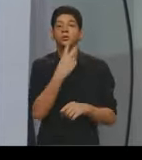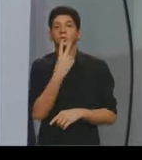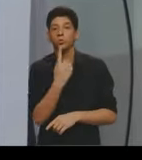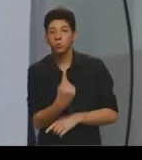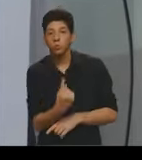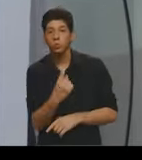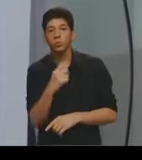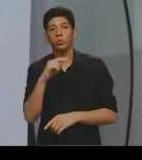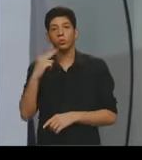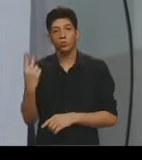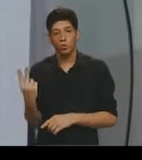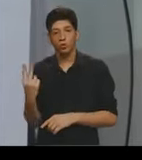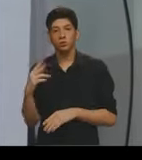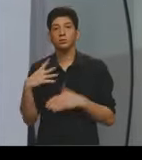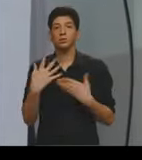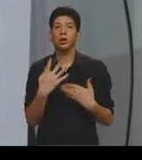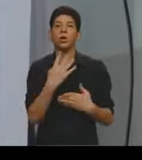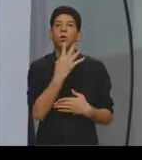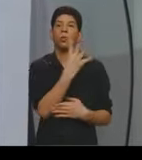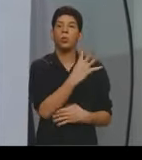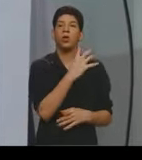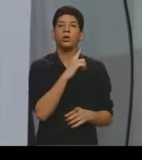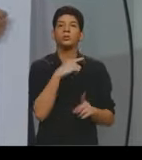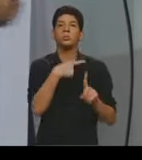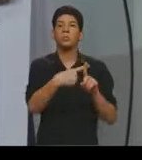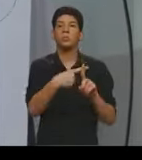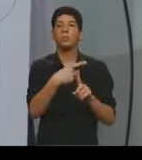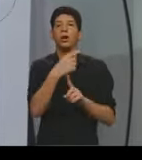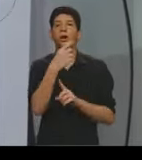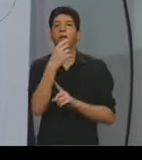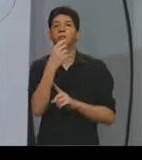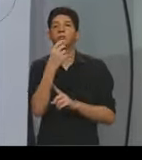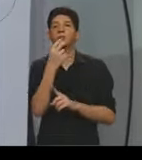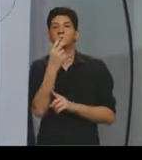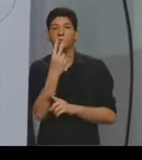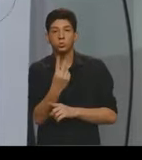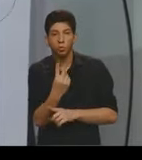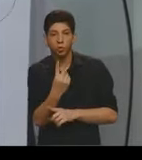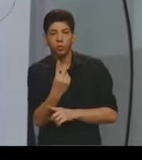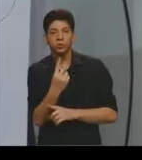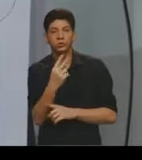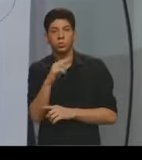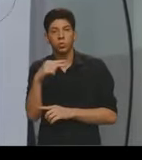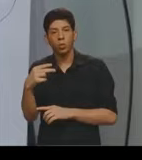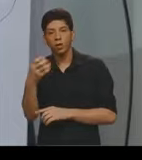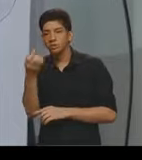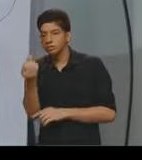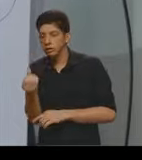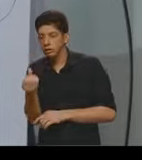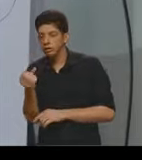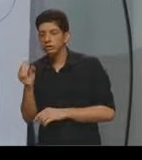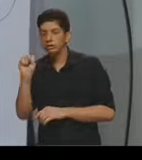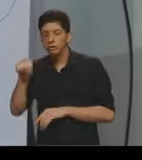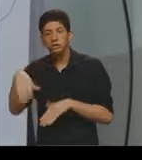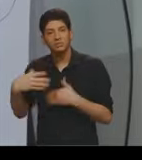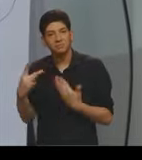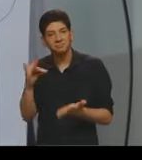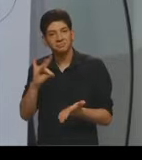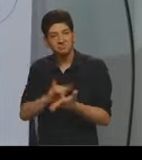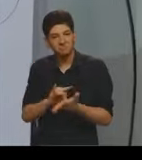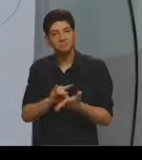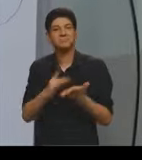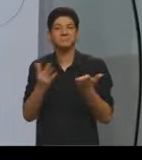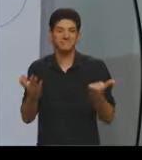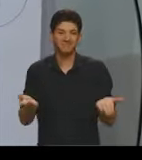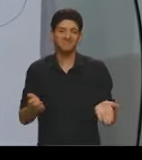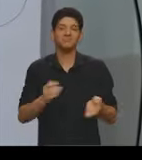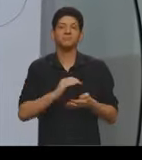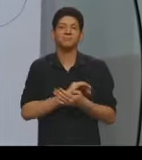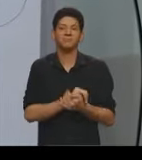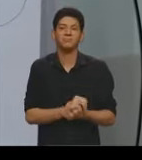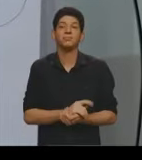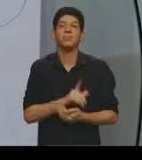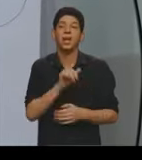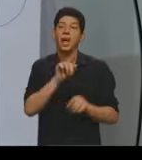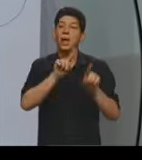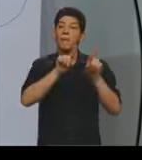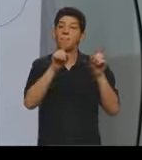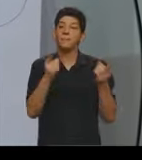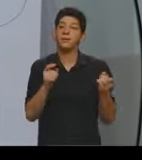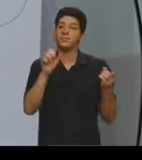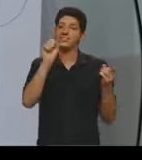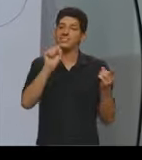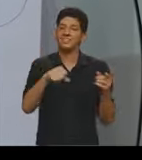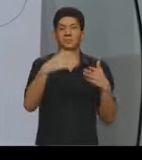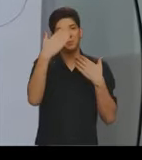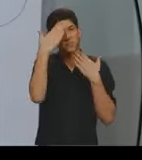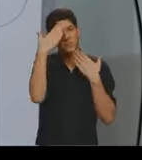4 mais 2 é igual a 6? Então, é verdadeiro, né? Então, é um par ordenado,